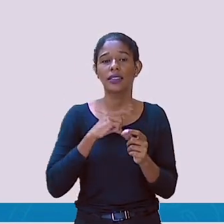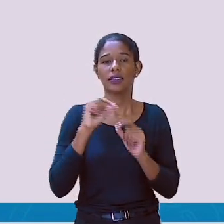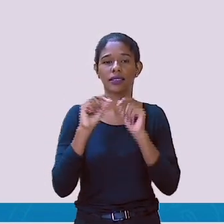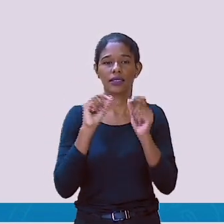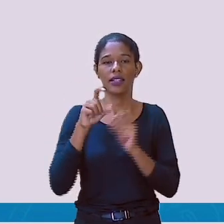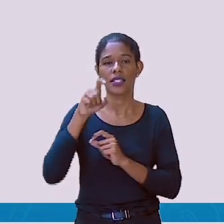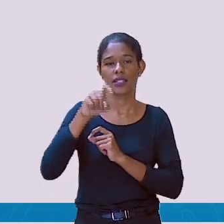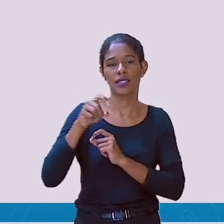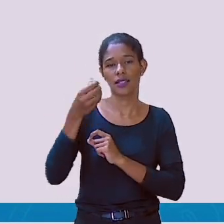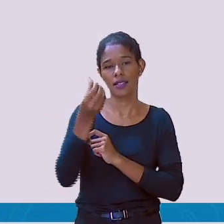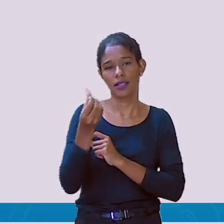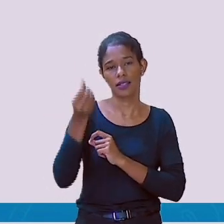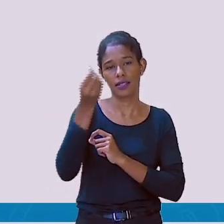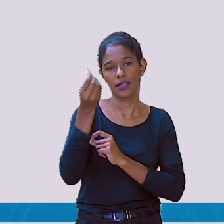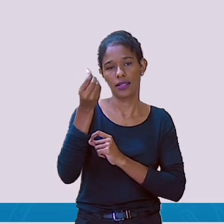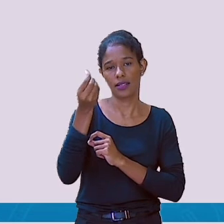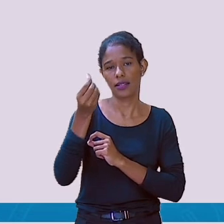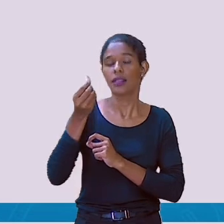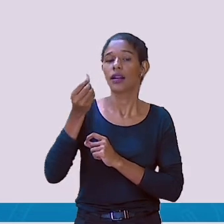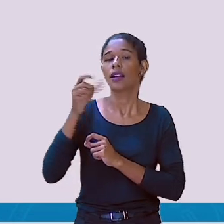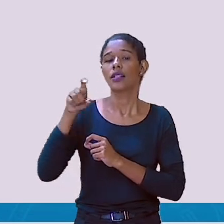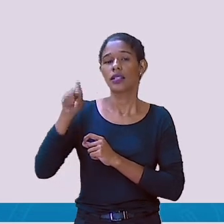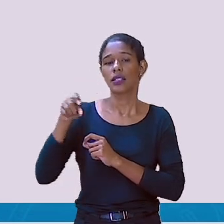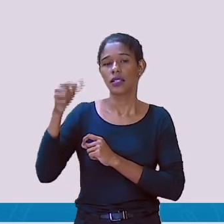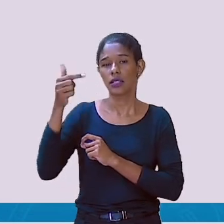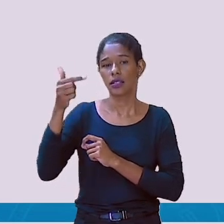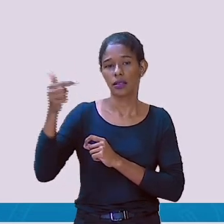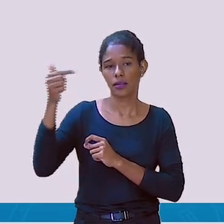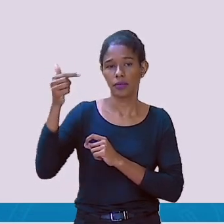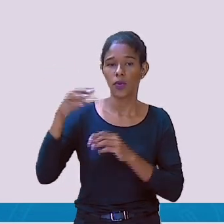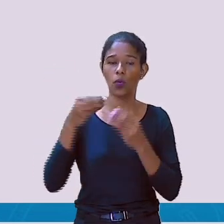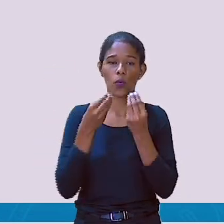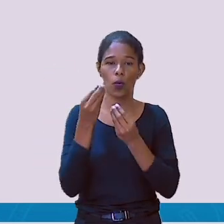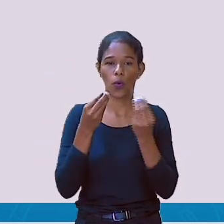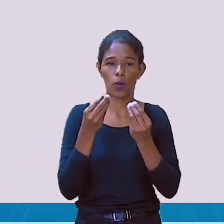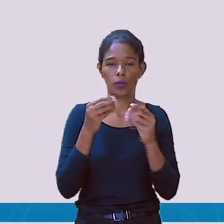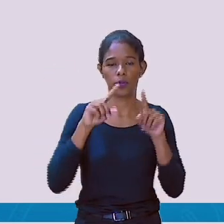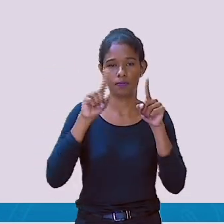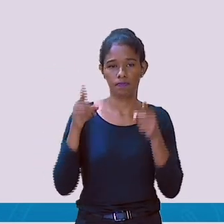quadrado. X, 6 menos 2.